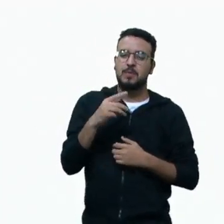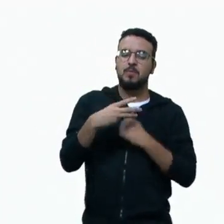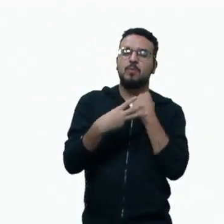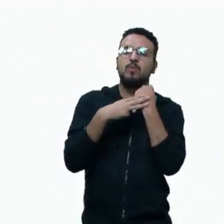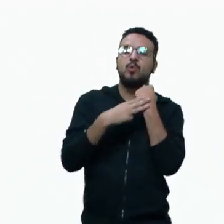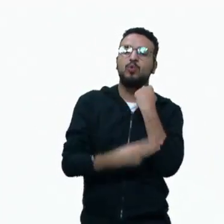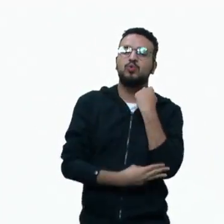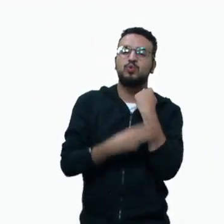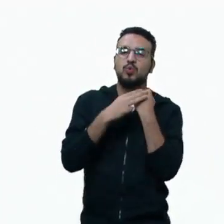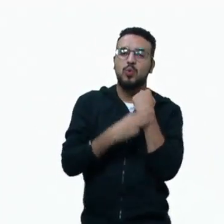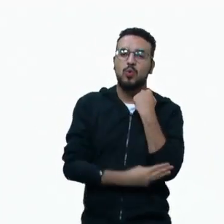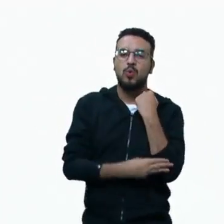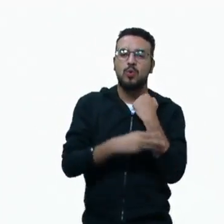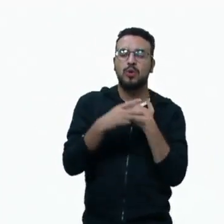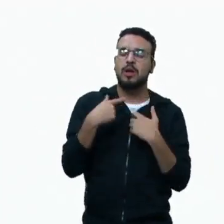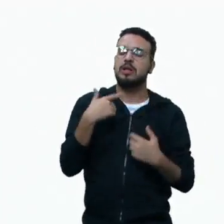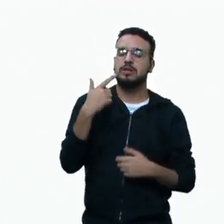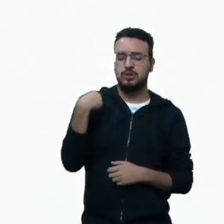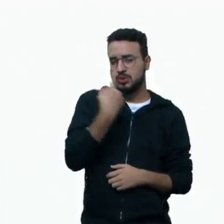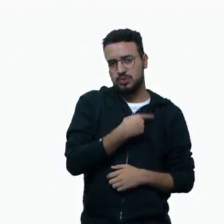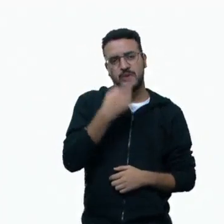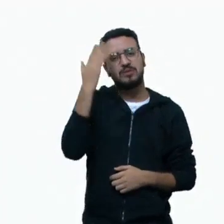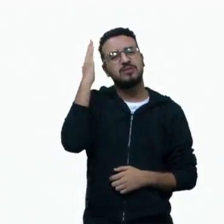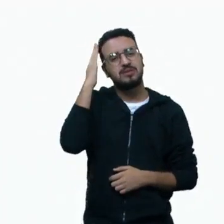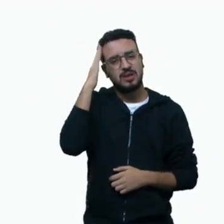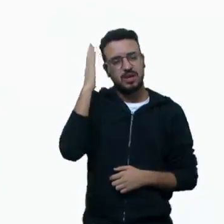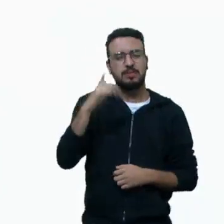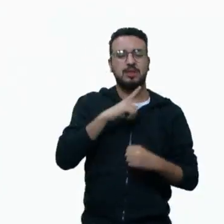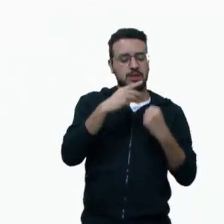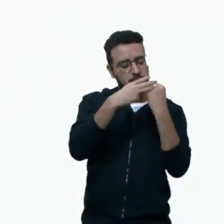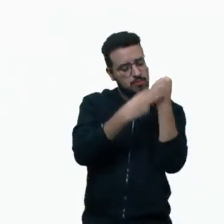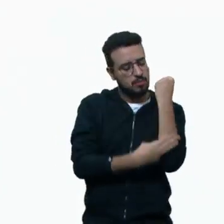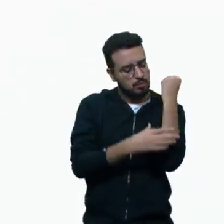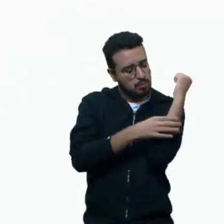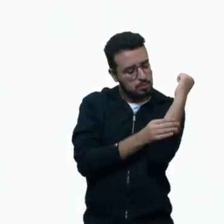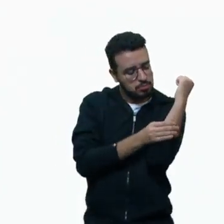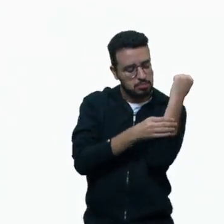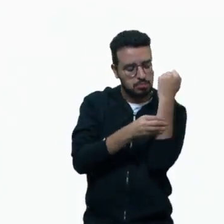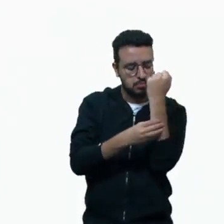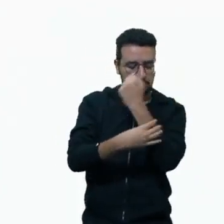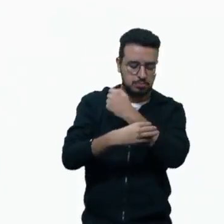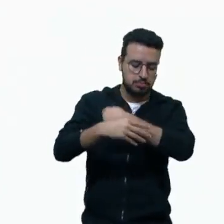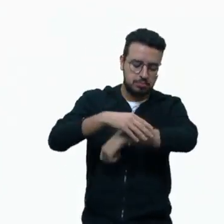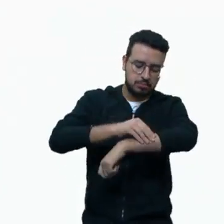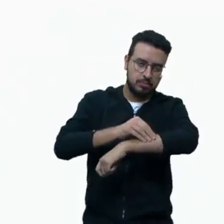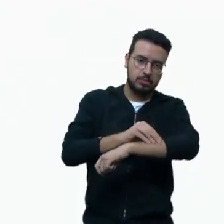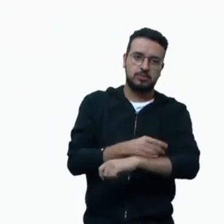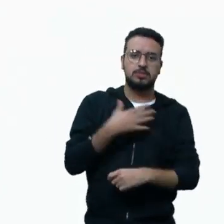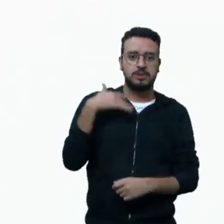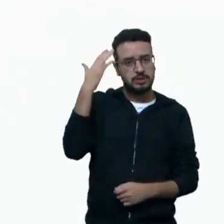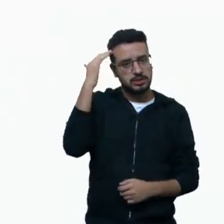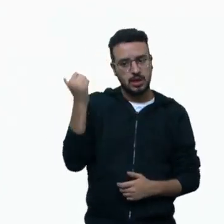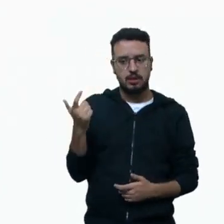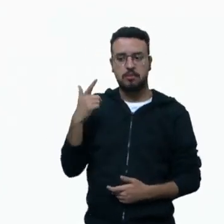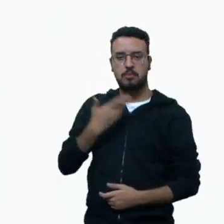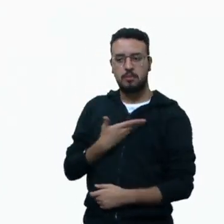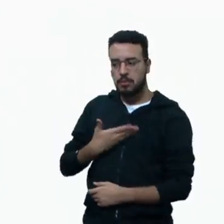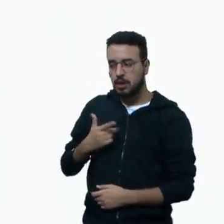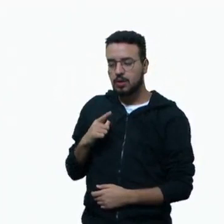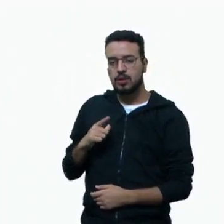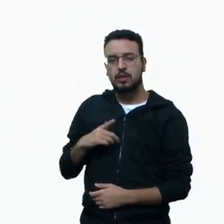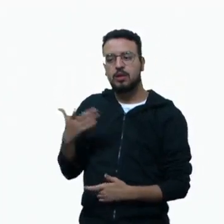sabe que o músculo está lá. A gente sabe que a gente tem músculo. Então eu tenho, você tem, o seu colega do lado